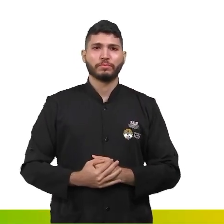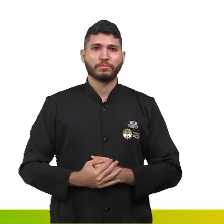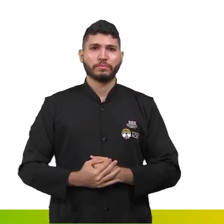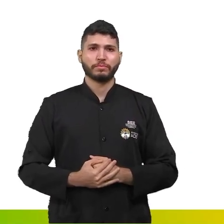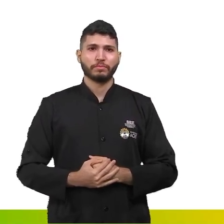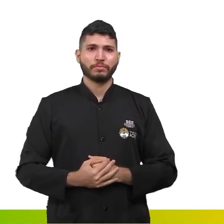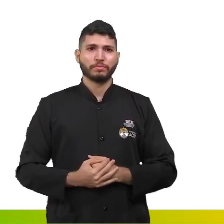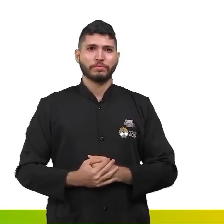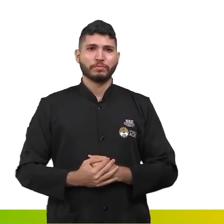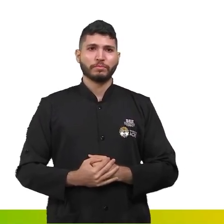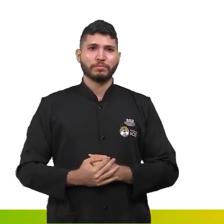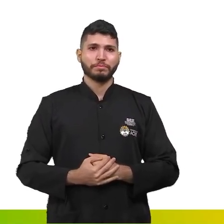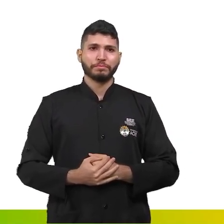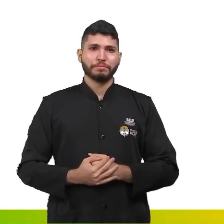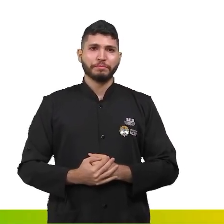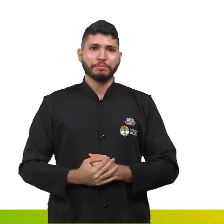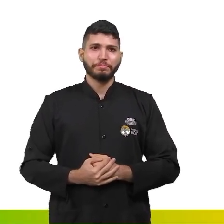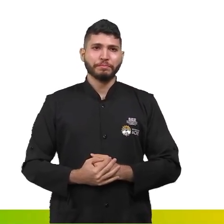certo?